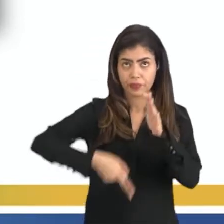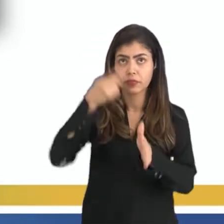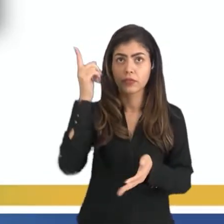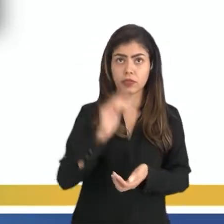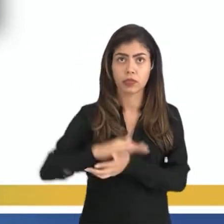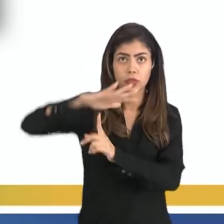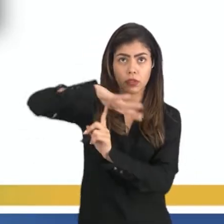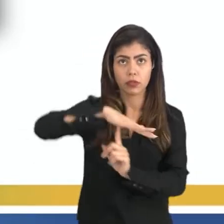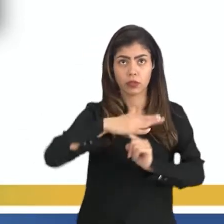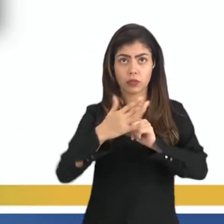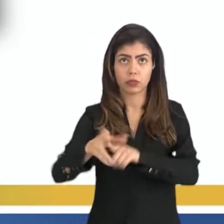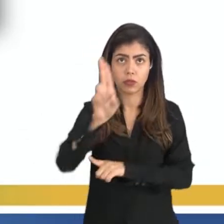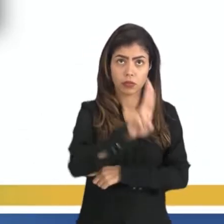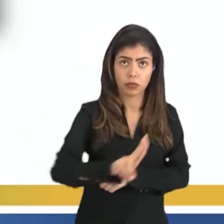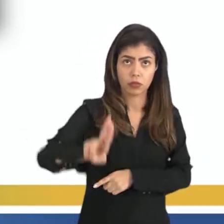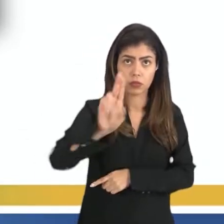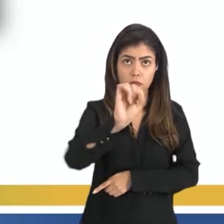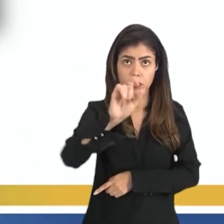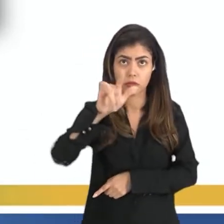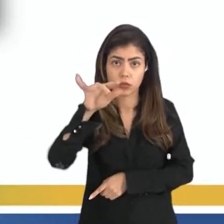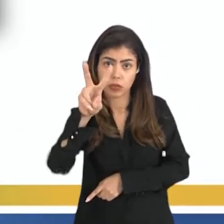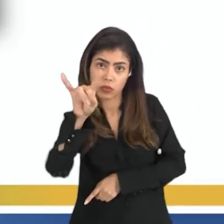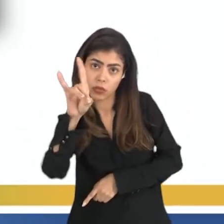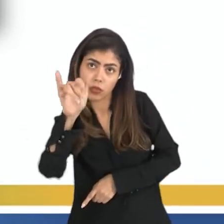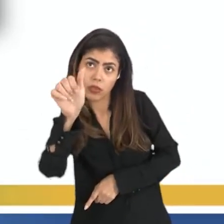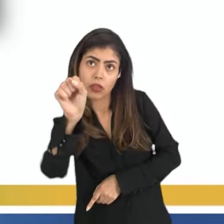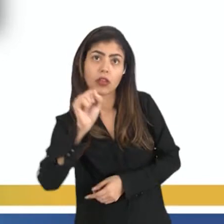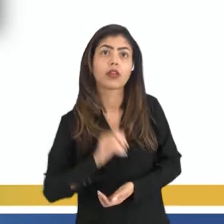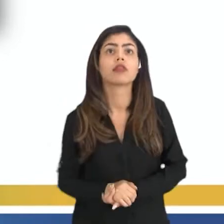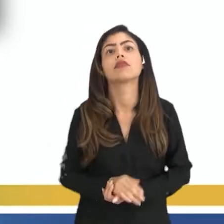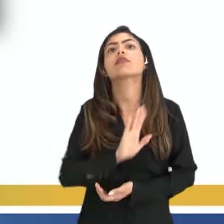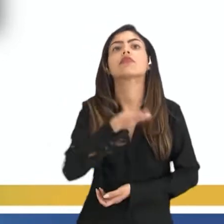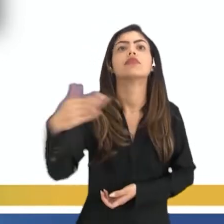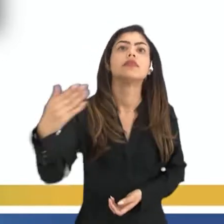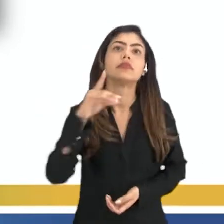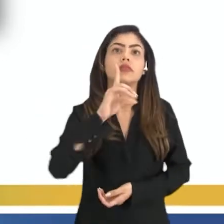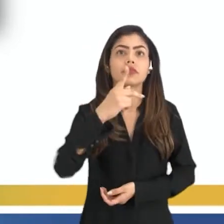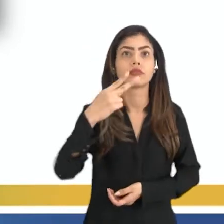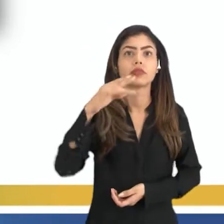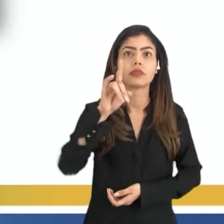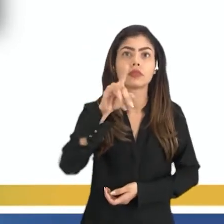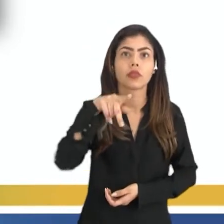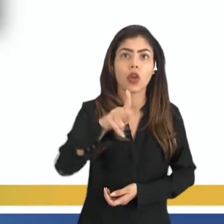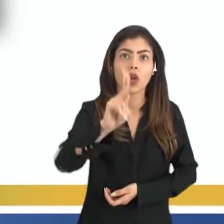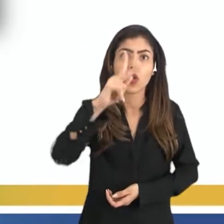o paraquedas foi usado como salva-vidas, quando o polonês